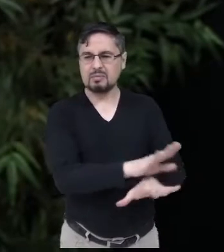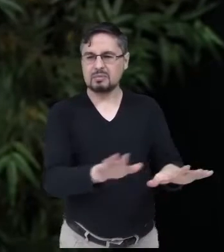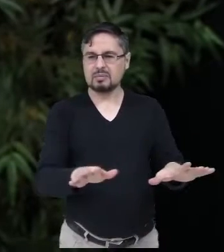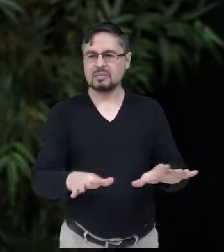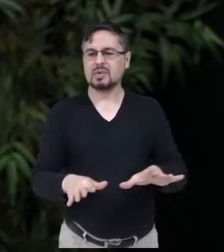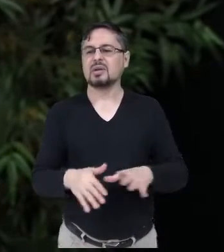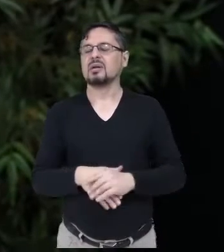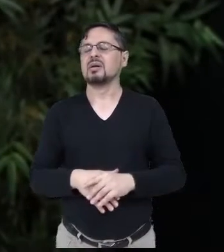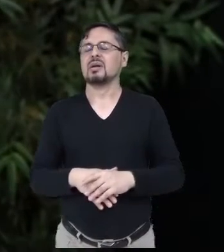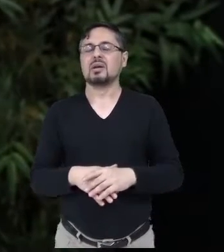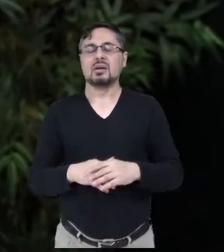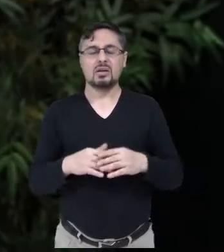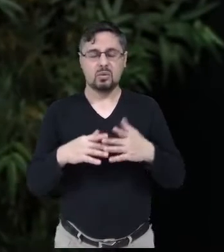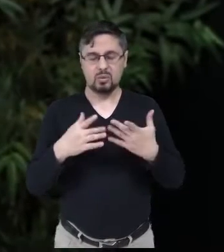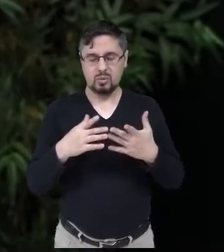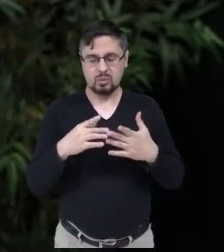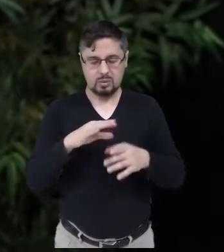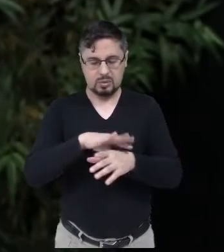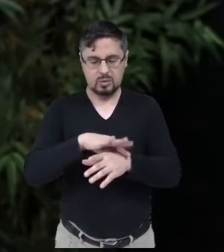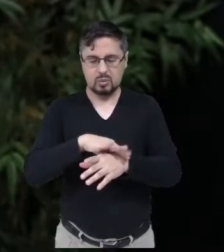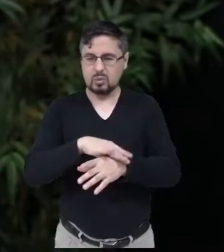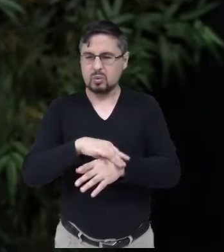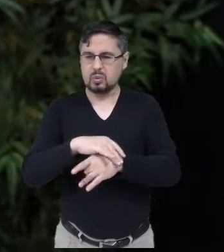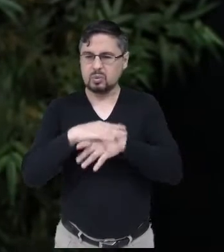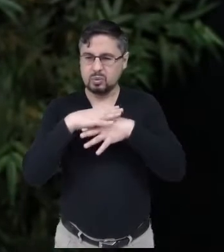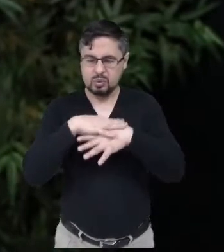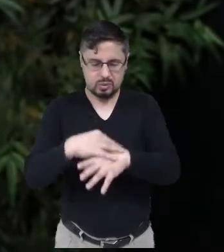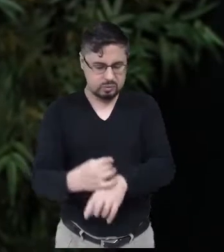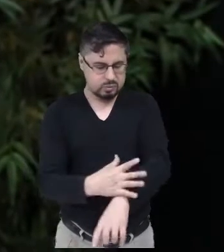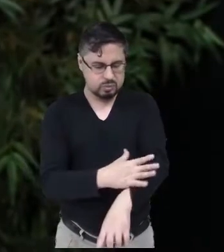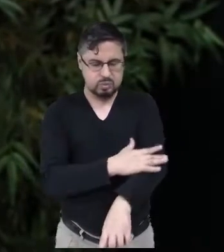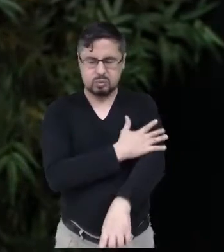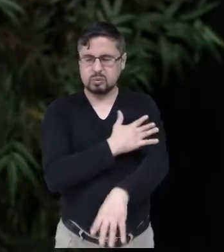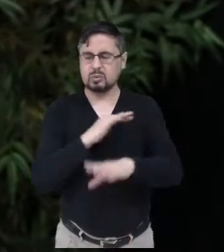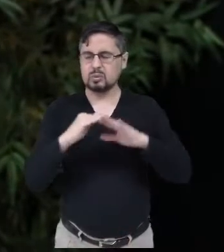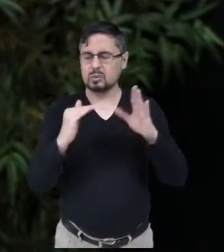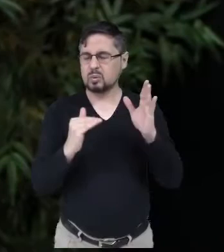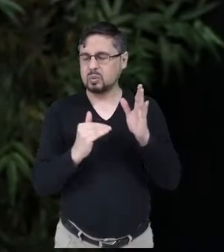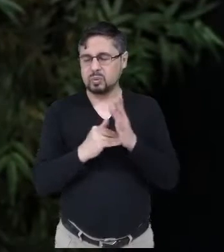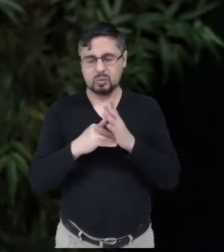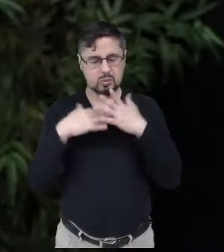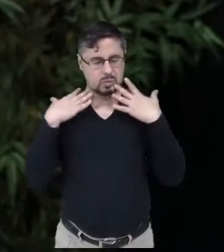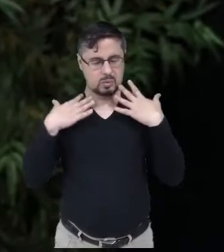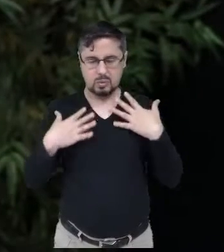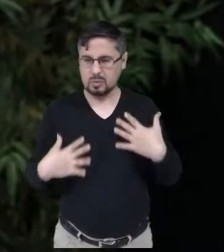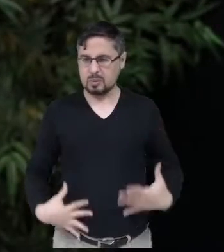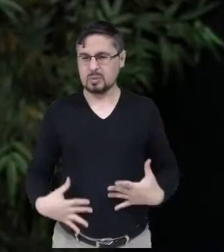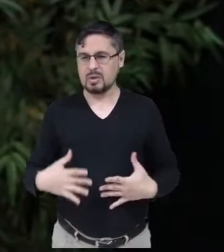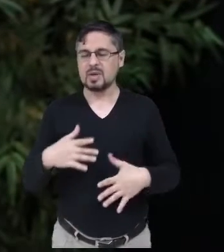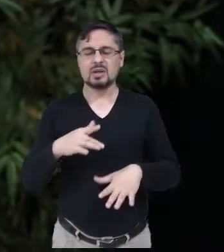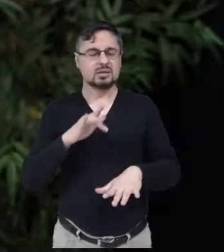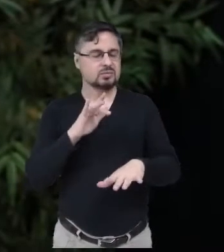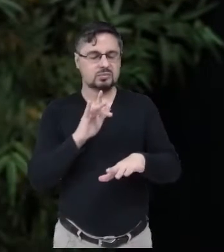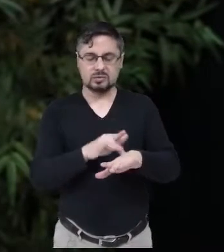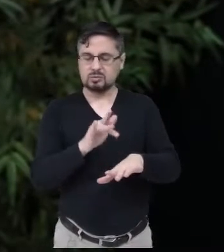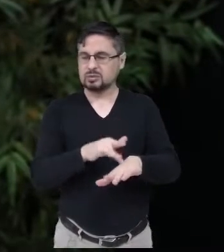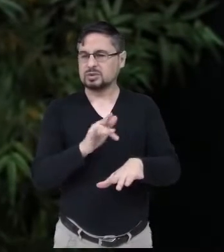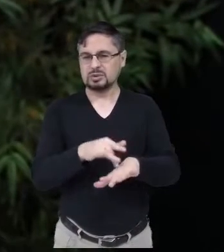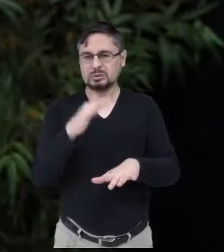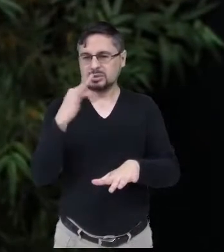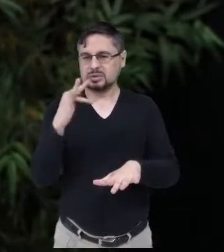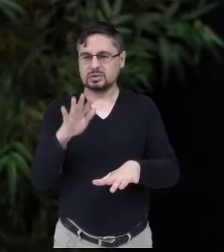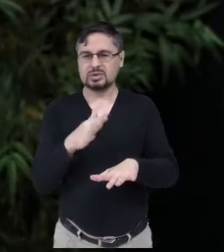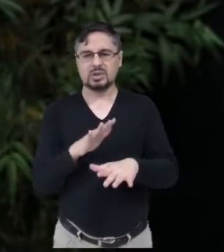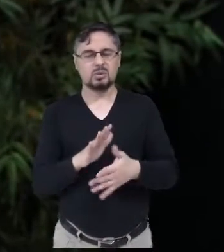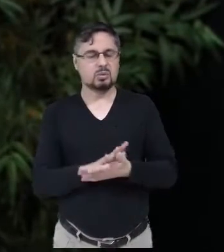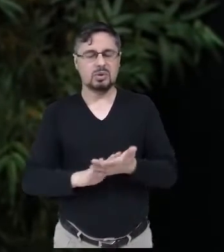conta de todo o sistema desse homem, inclusive o sistema nervoso, de tal maneira que ele perdia a sensibilidade. Então, quando um homem estava,